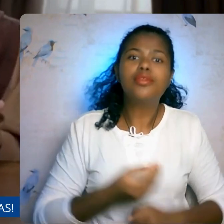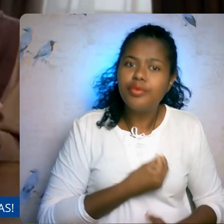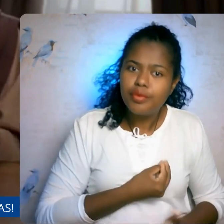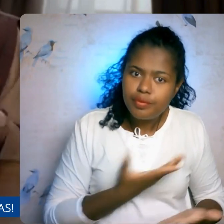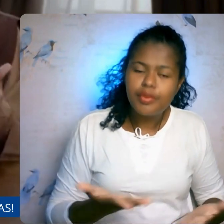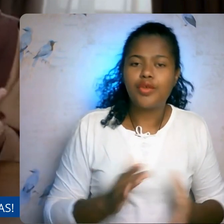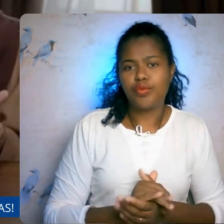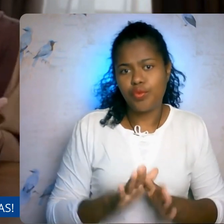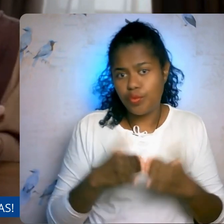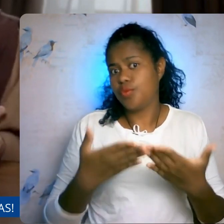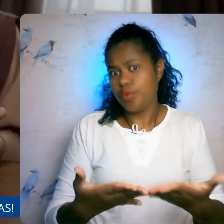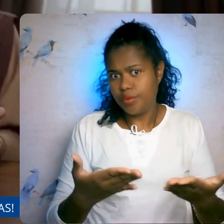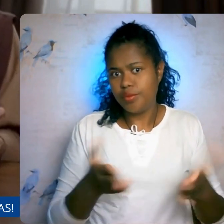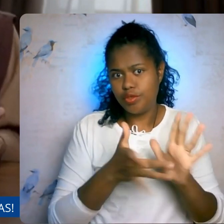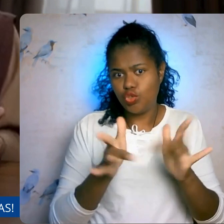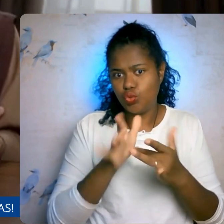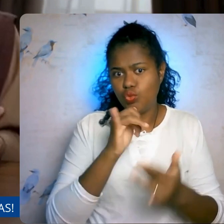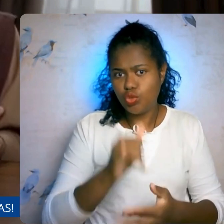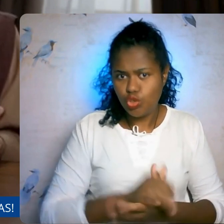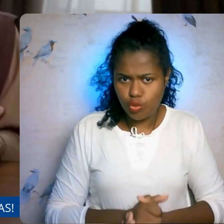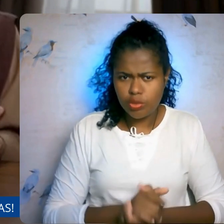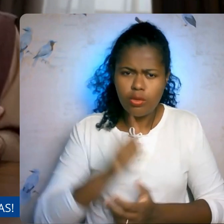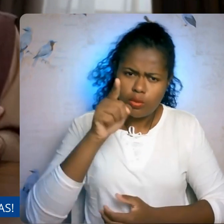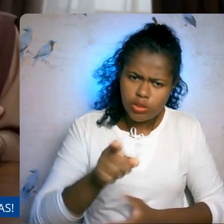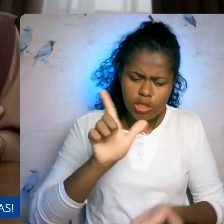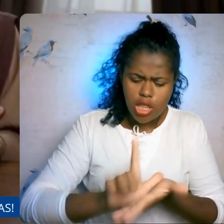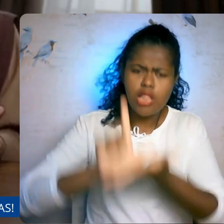ser chefe, você vai liderar a minha igreja.